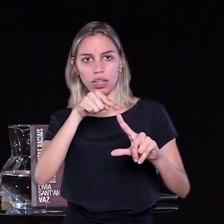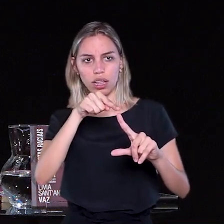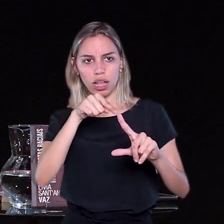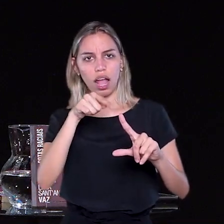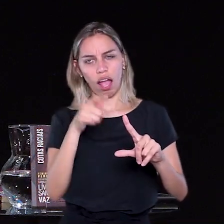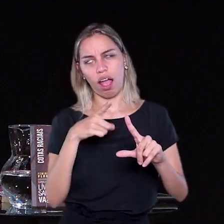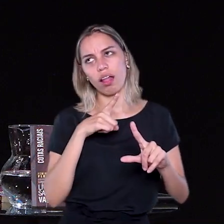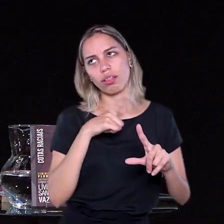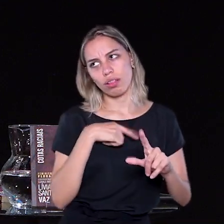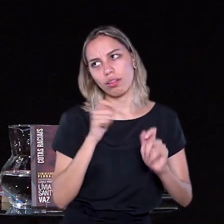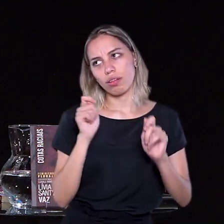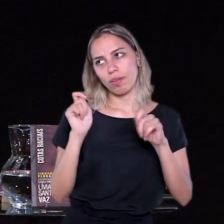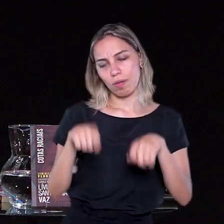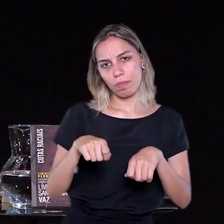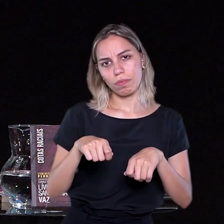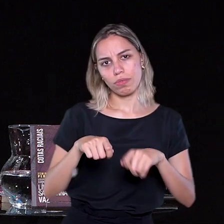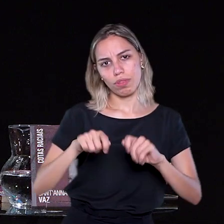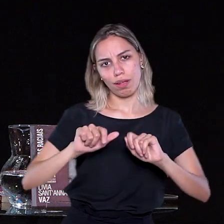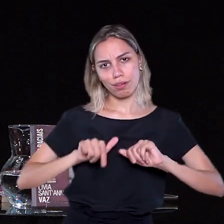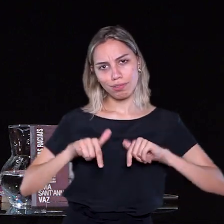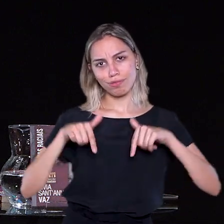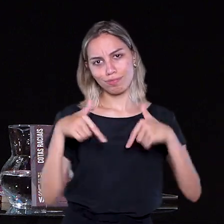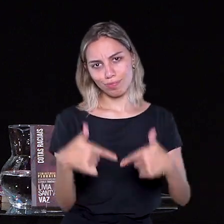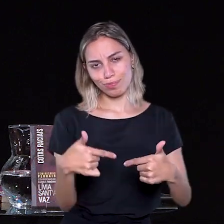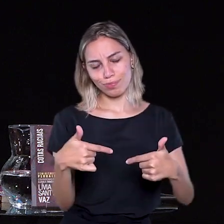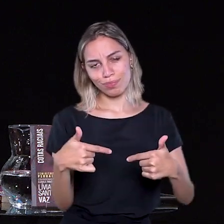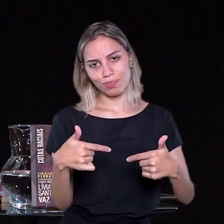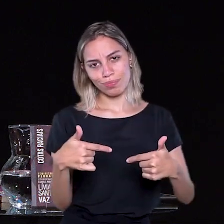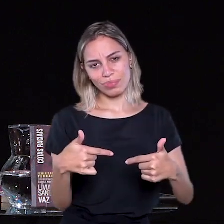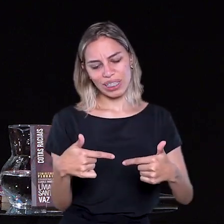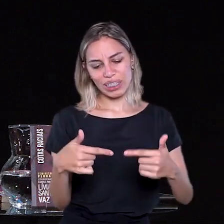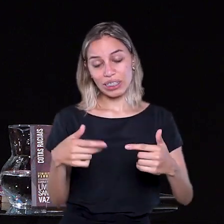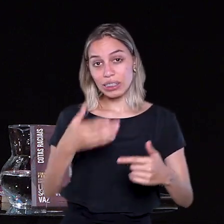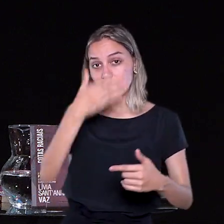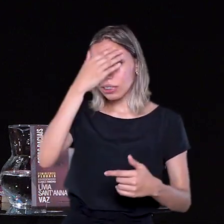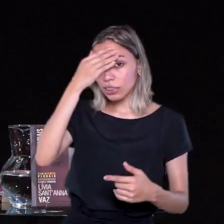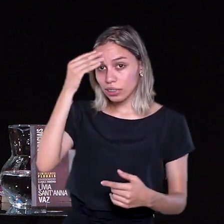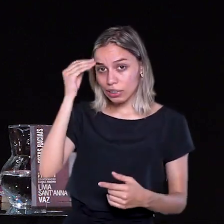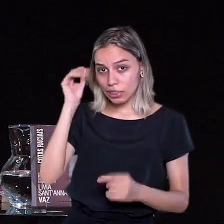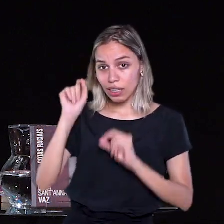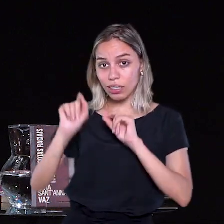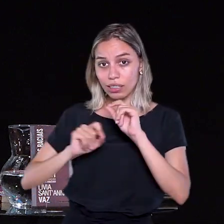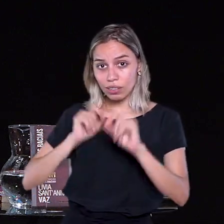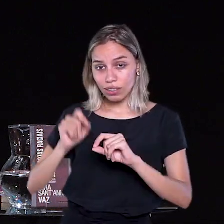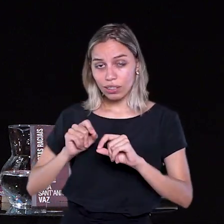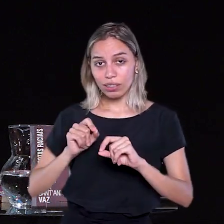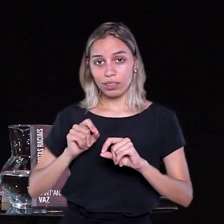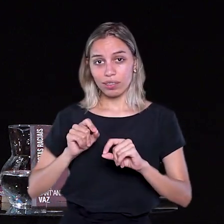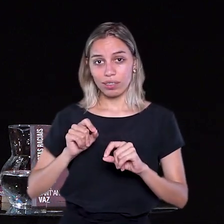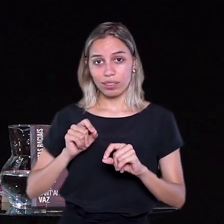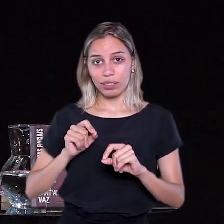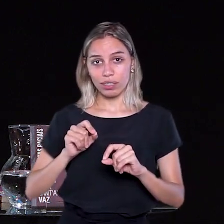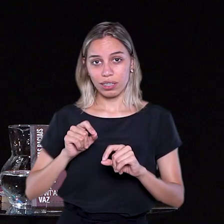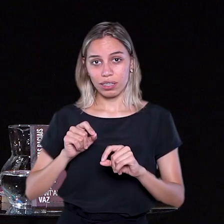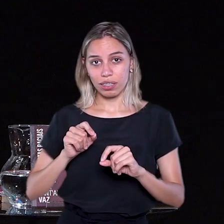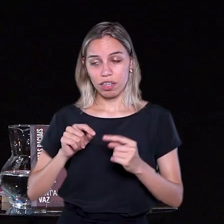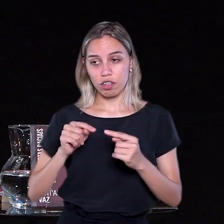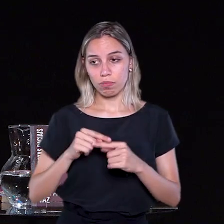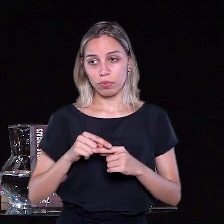que merecem o sucesso. E esquecem todo o contexto que colaborou, muitas vezes, um contexto